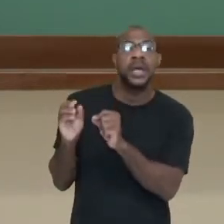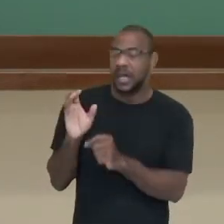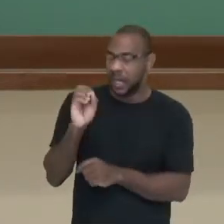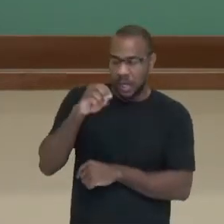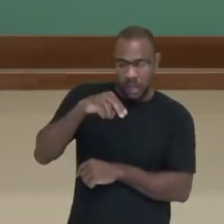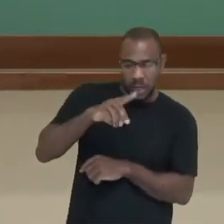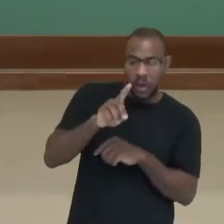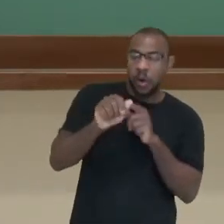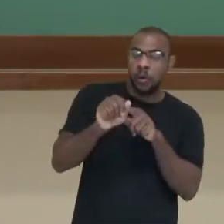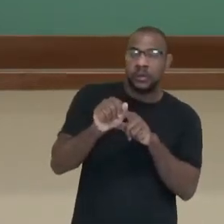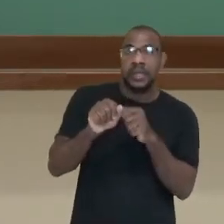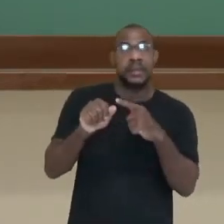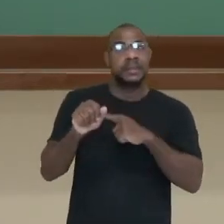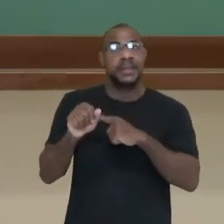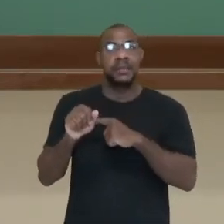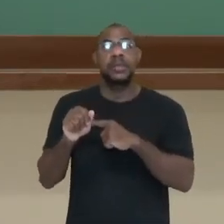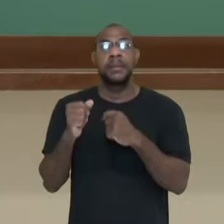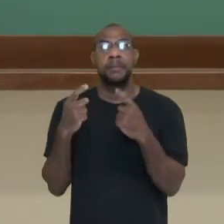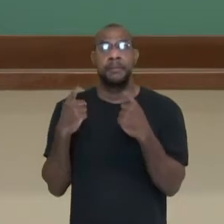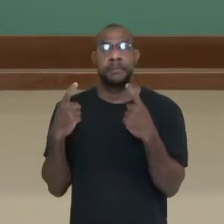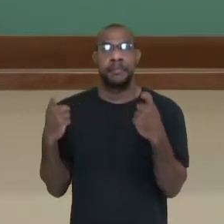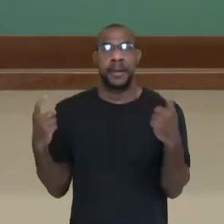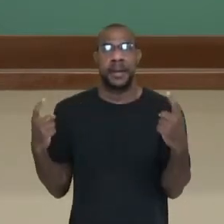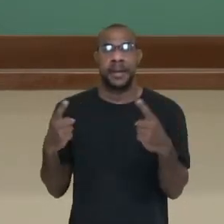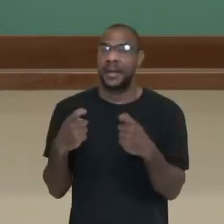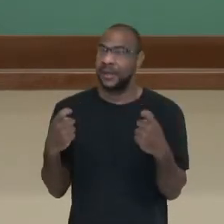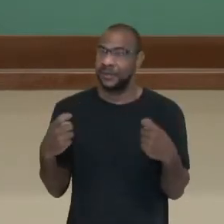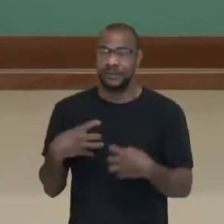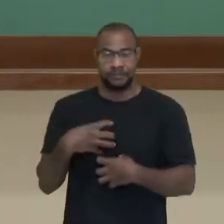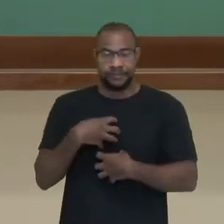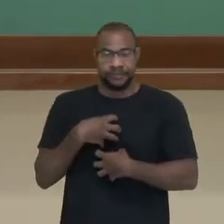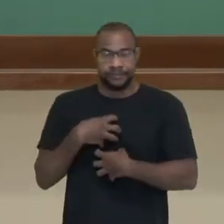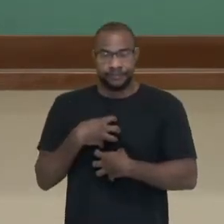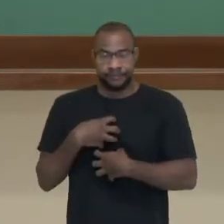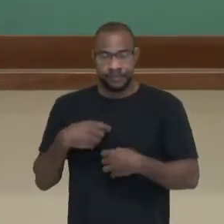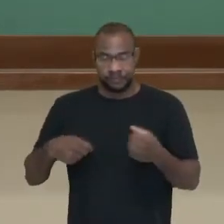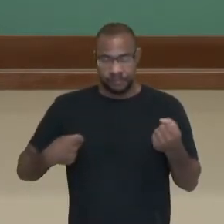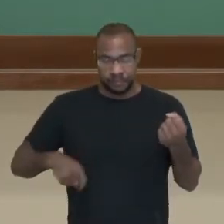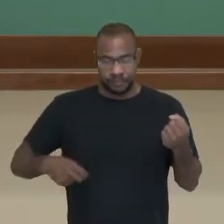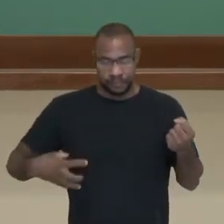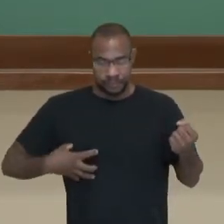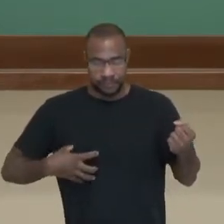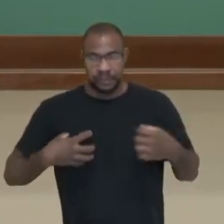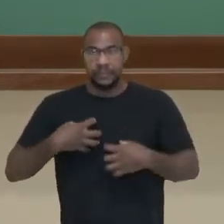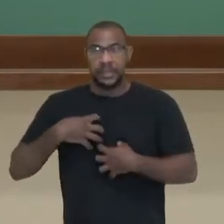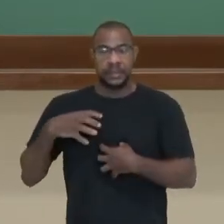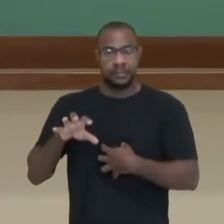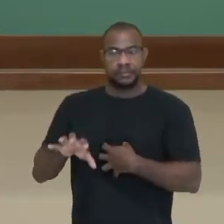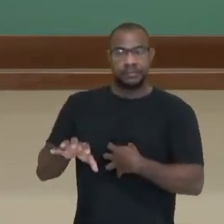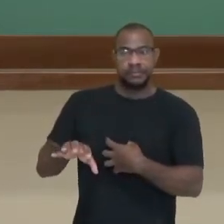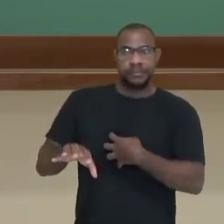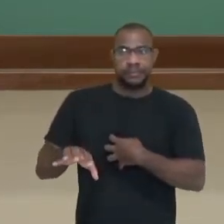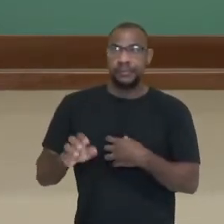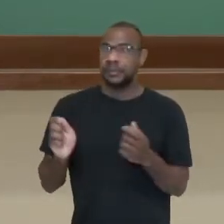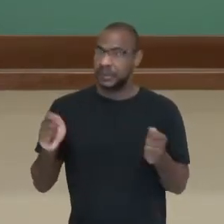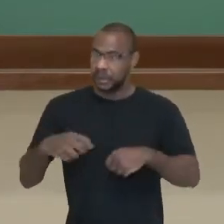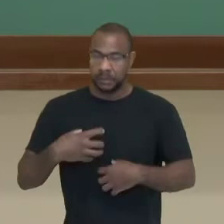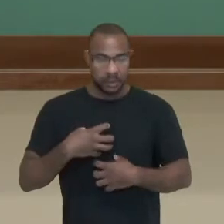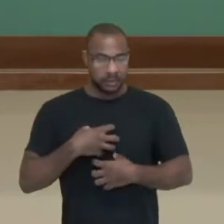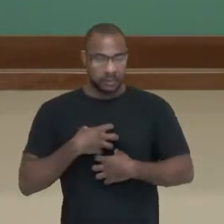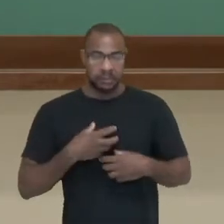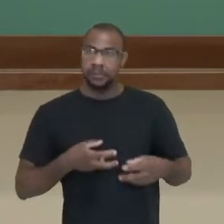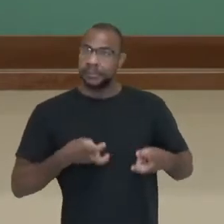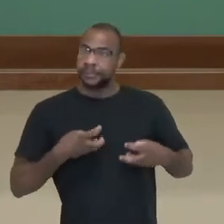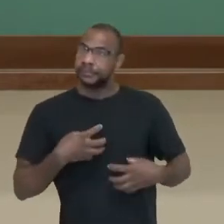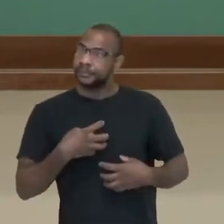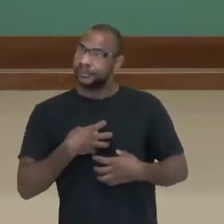o som é uma onda, e uma onda nada mais é do que uma energia que se propaga sem levar matéria. Ela surge sempre de uma